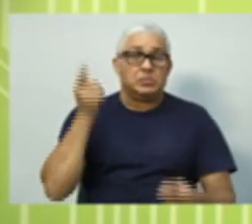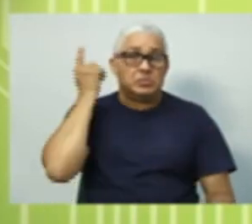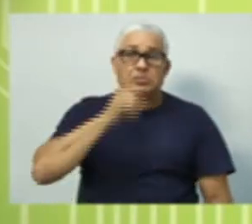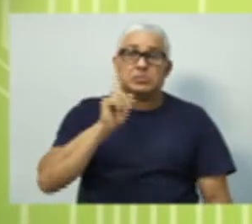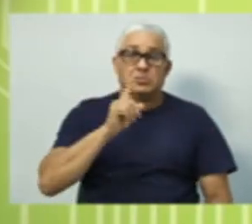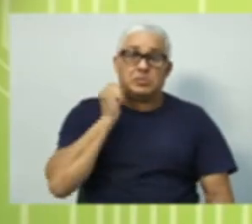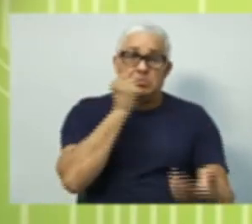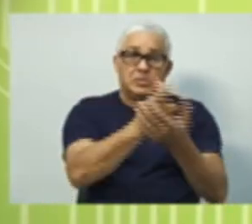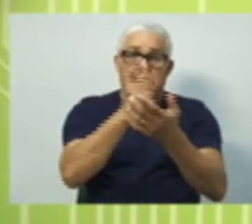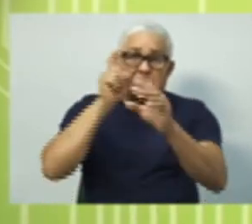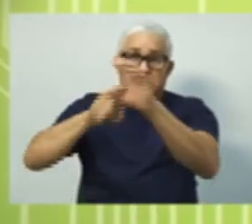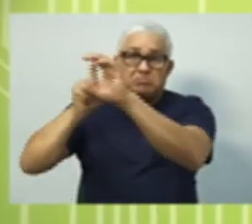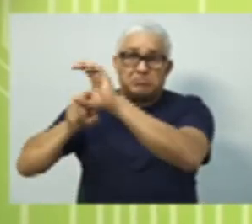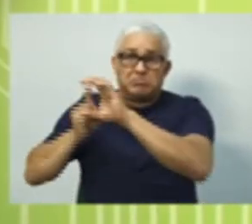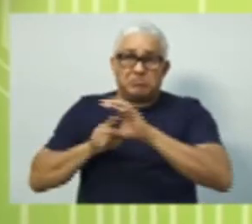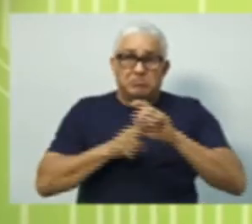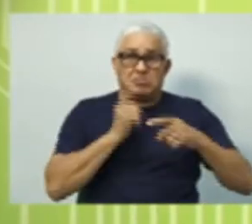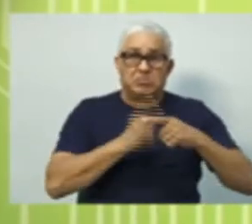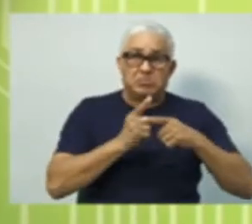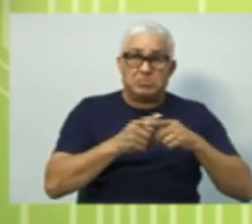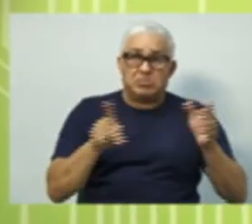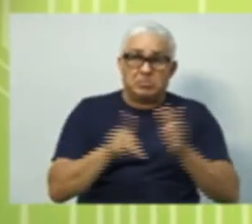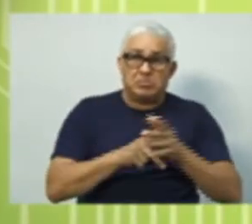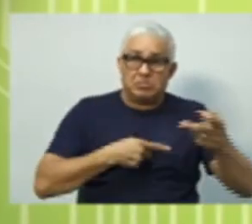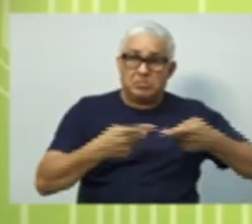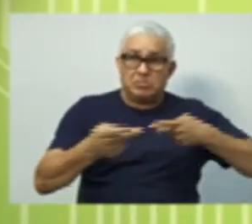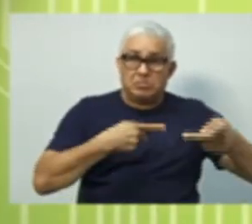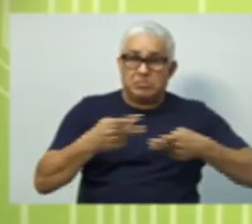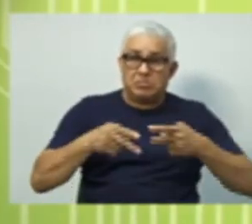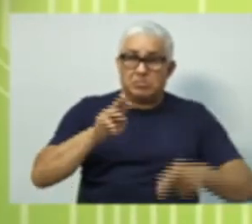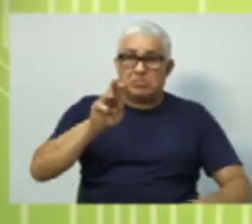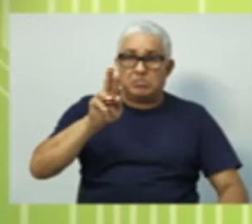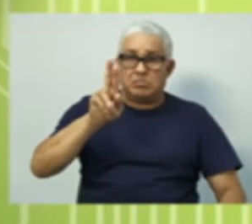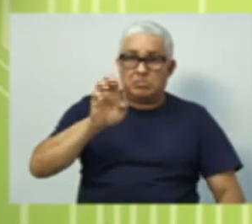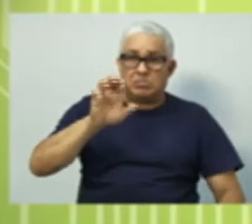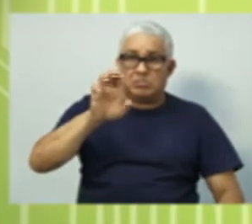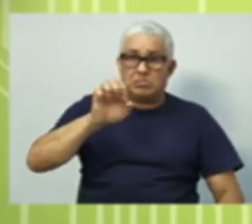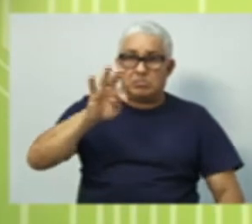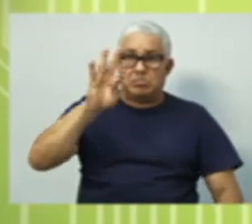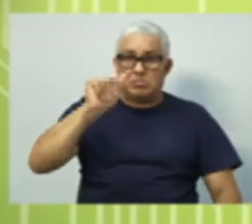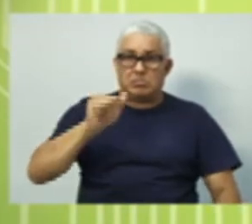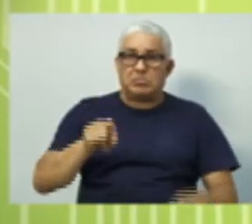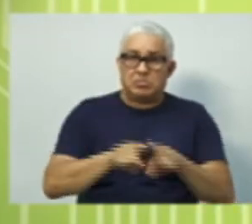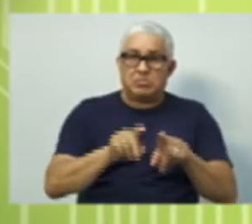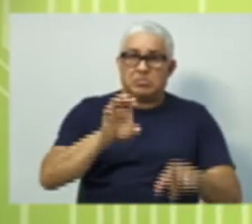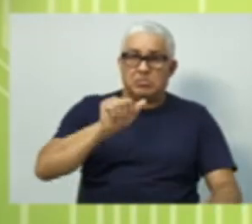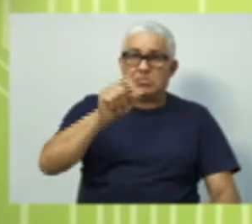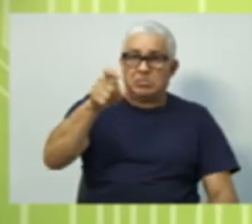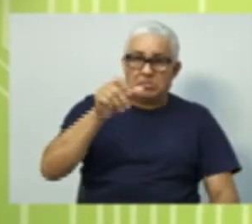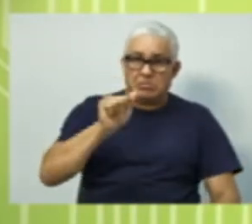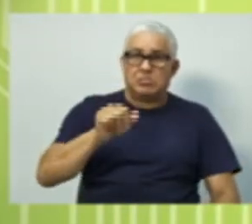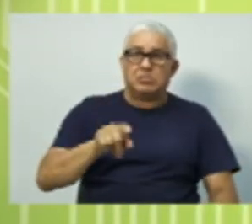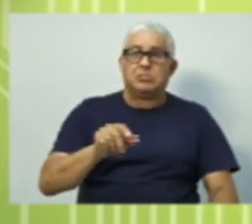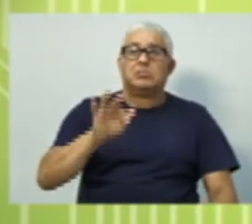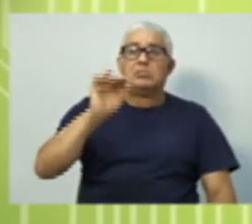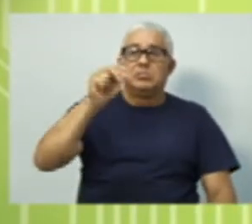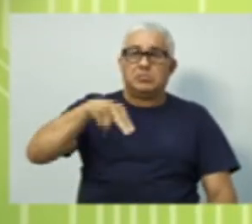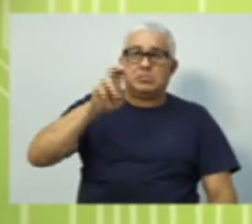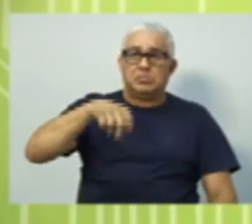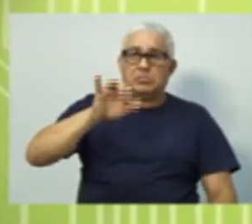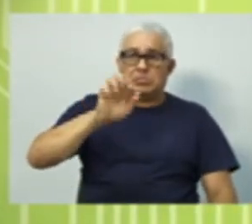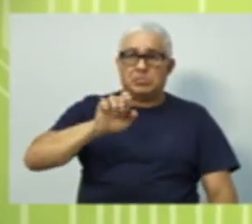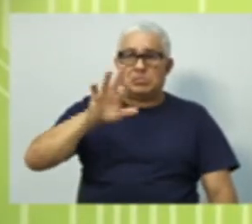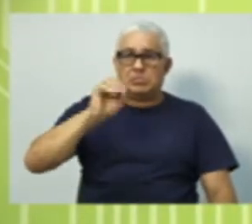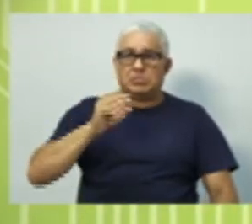ano, todos da família devem colaborar. Devem ser, a família deve sentar, se reunir